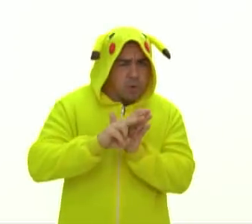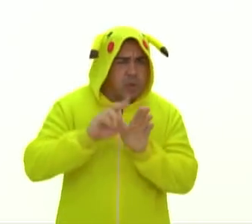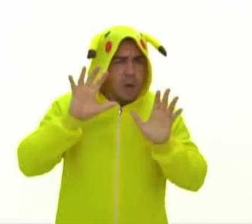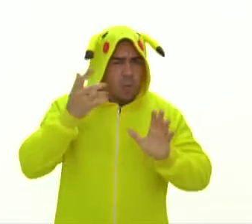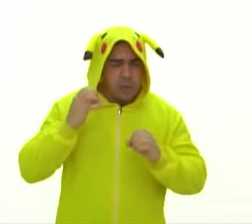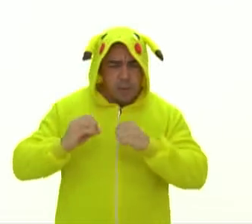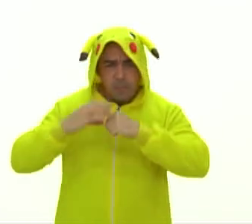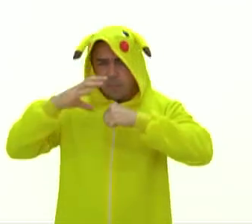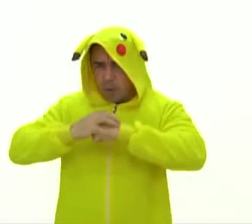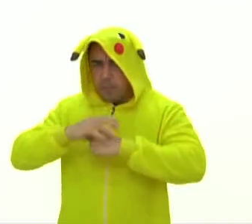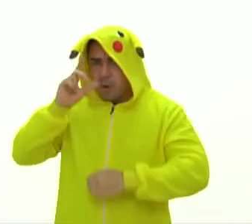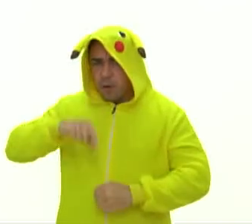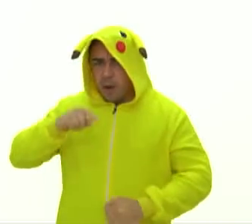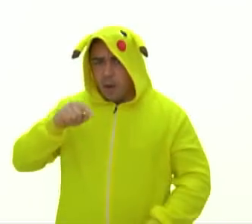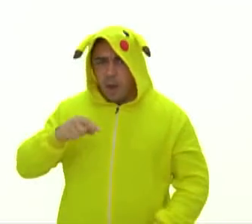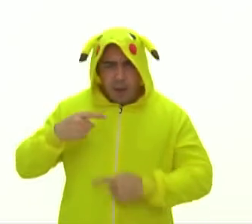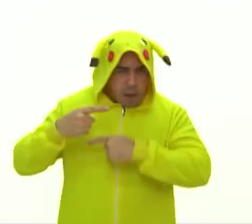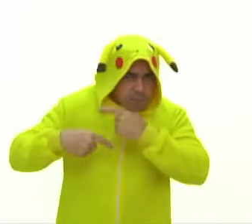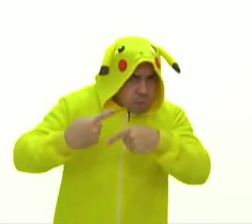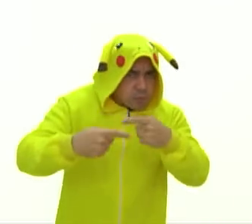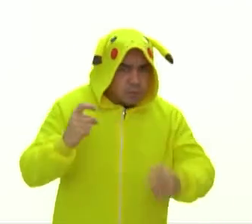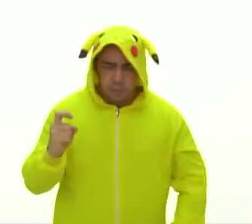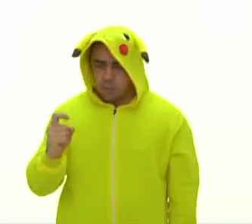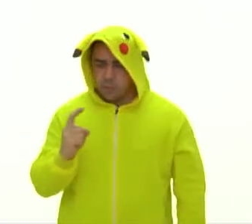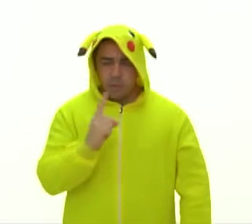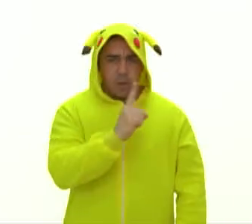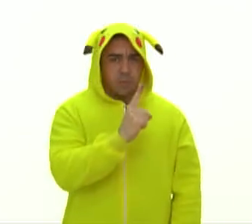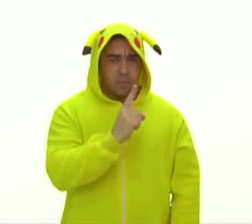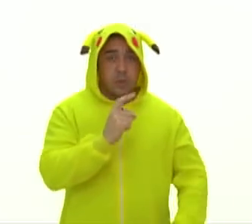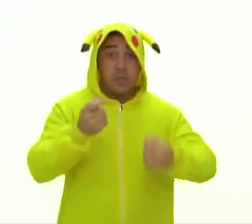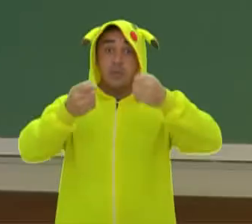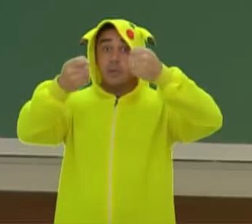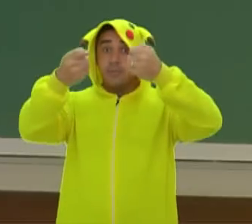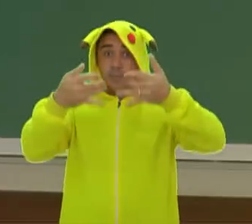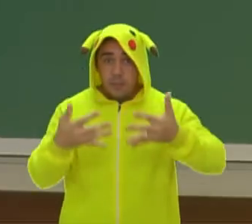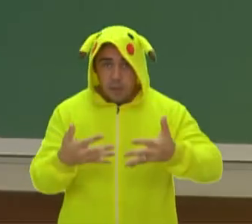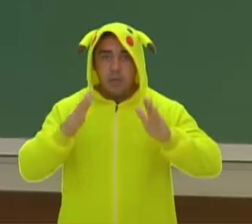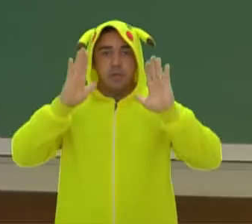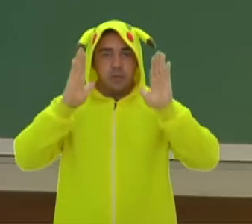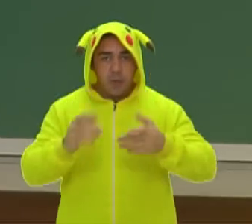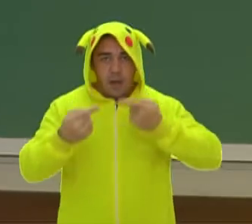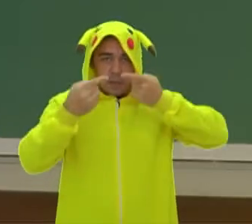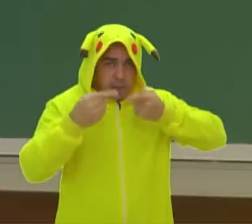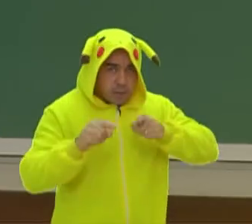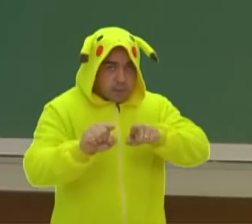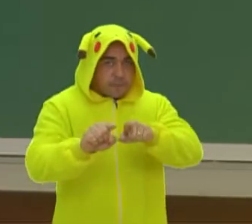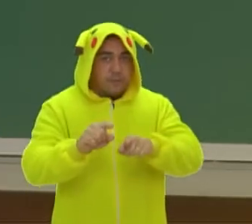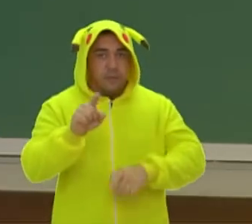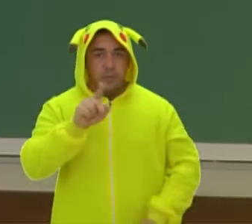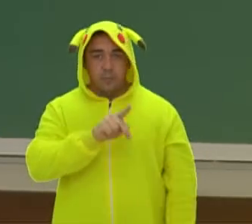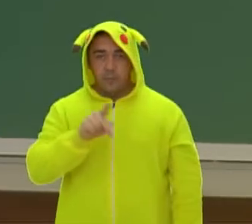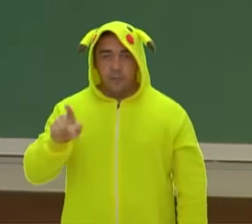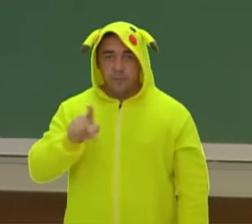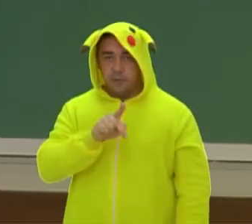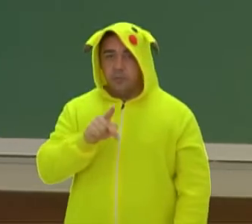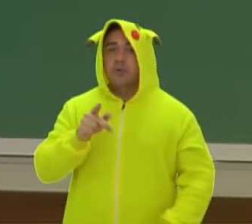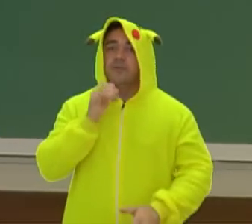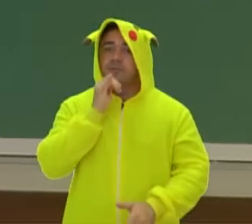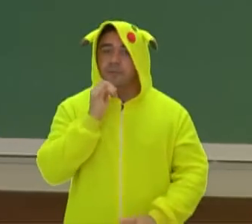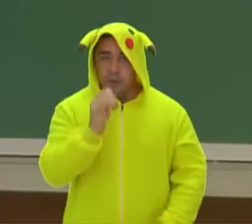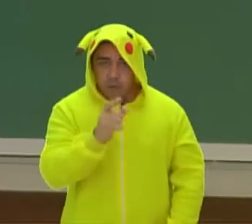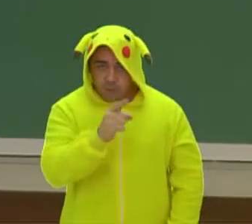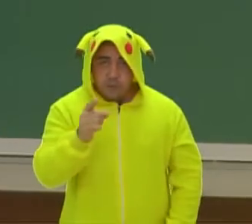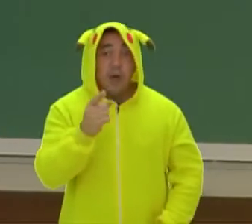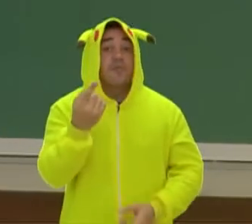de fato evolução? Justifique. A gente já falou sobre isso no desafio que o professor Jorge lançou, então agora coloque com as